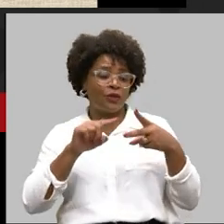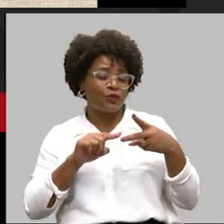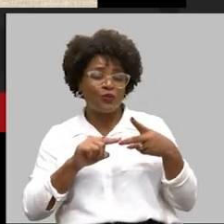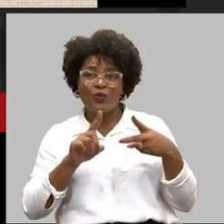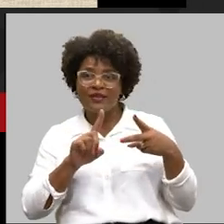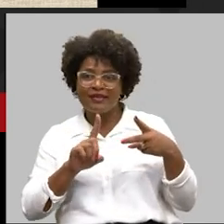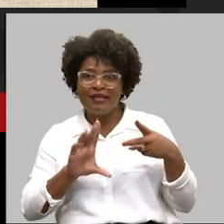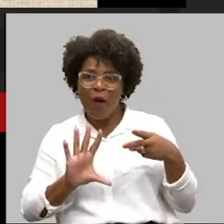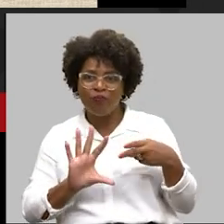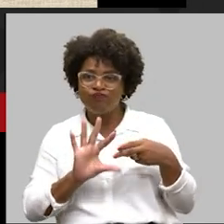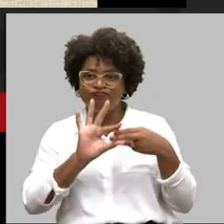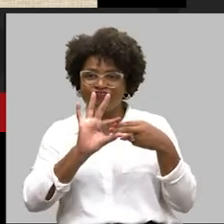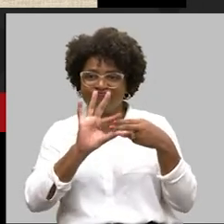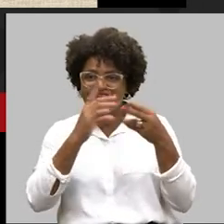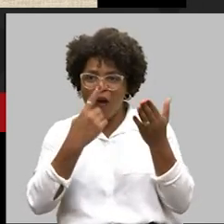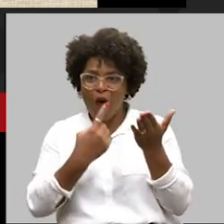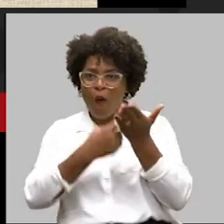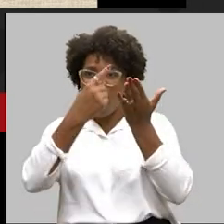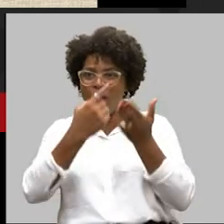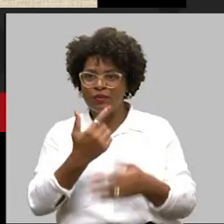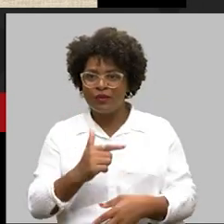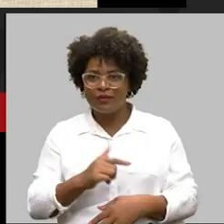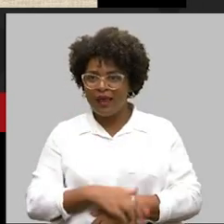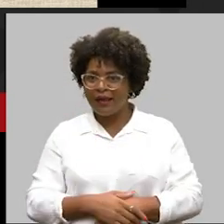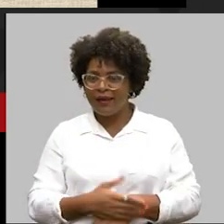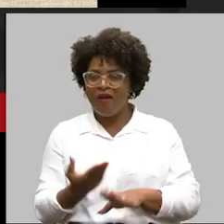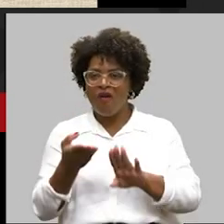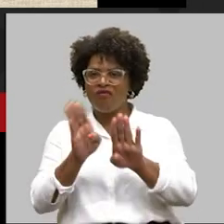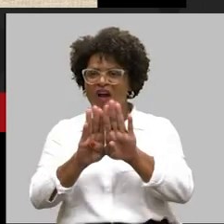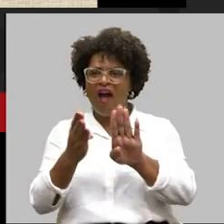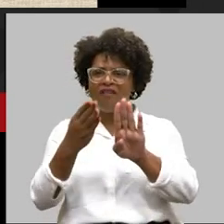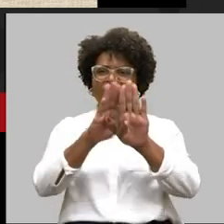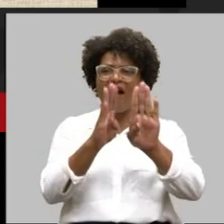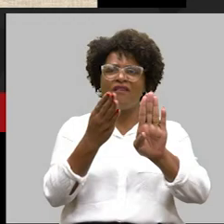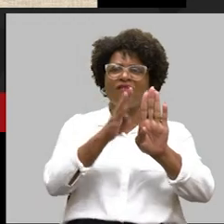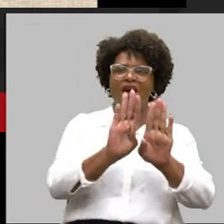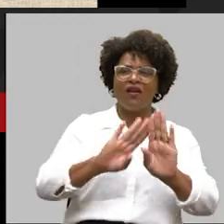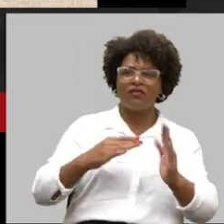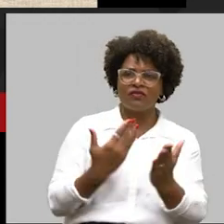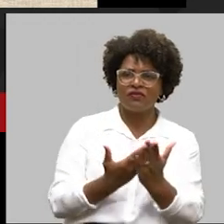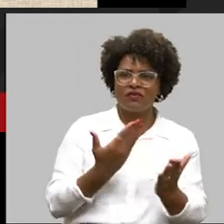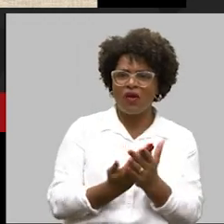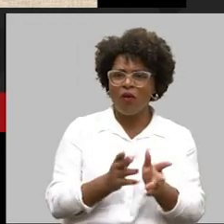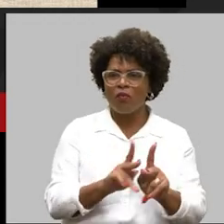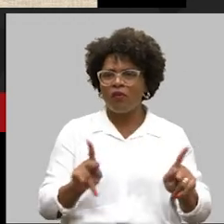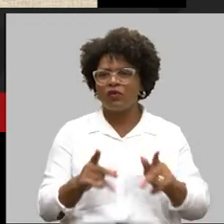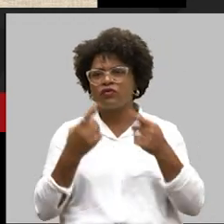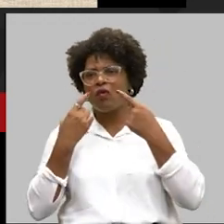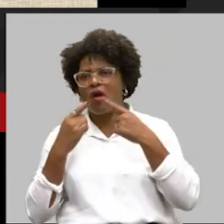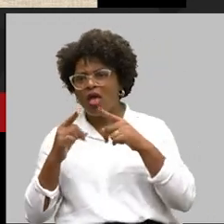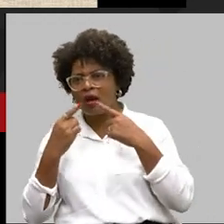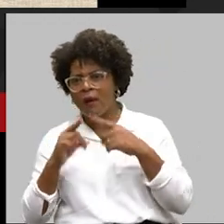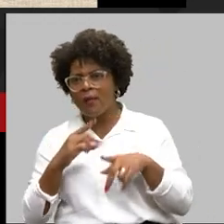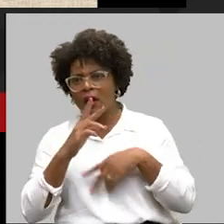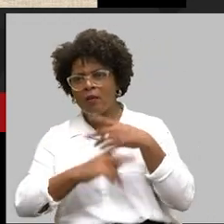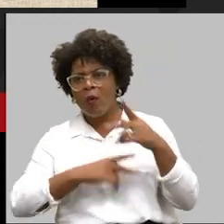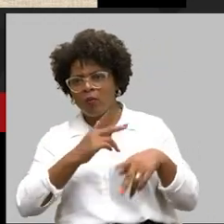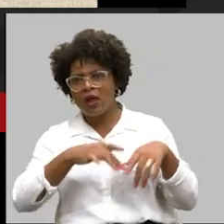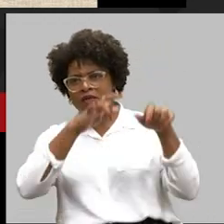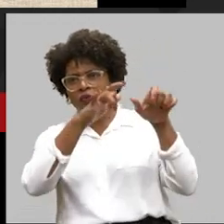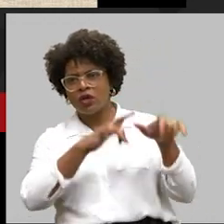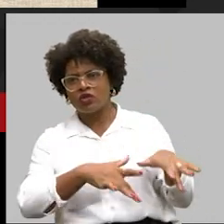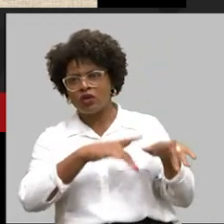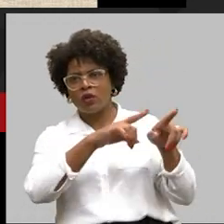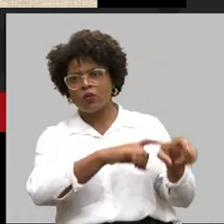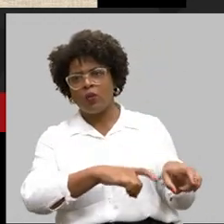conversam fecha escola doidado fechando Escola Professor reclamando população saindo do campo mas a